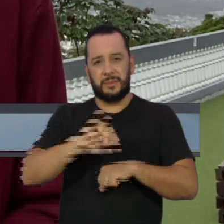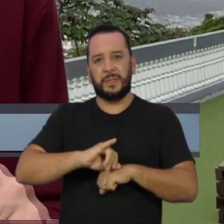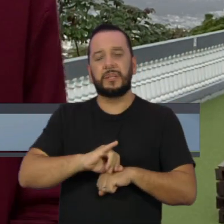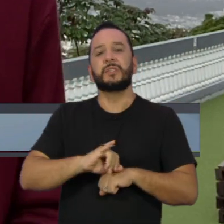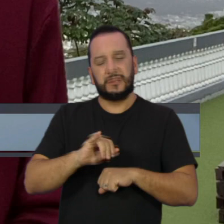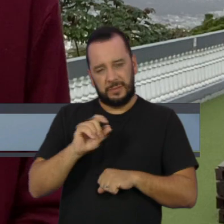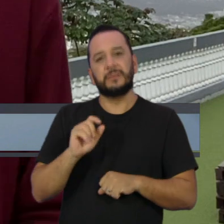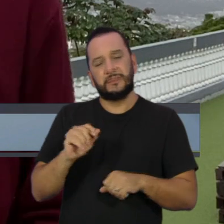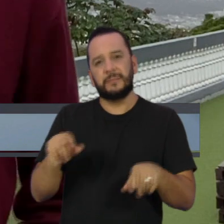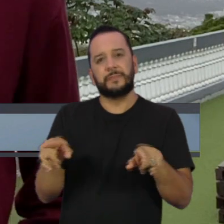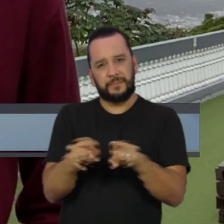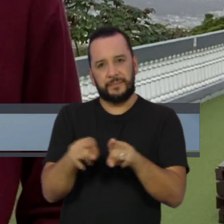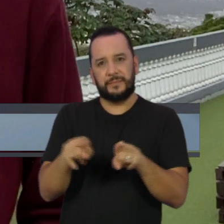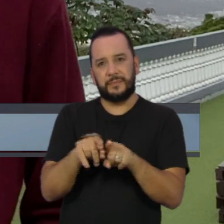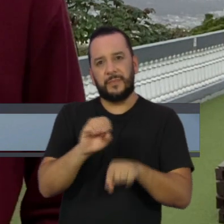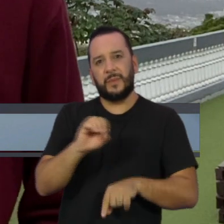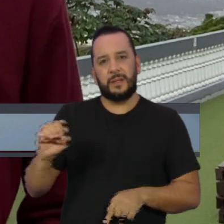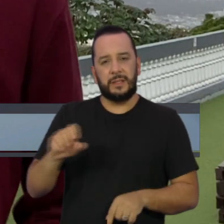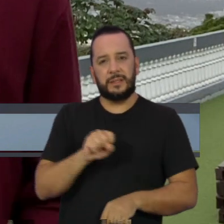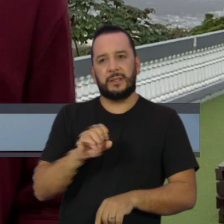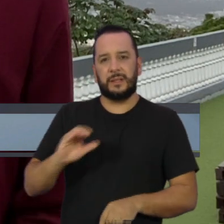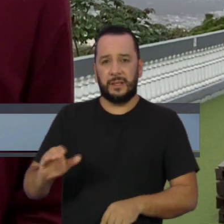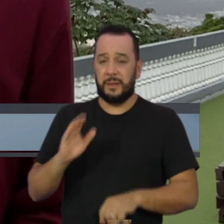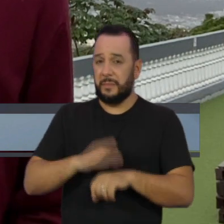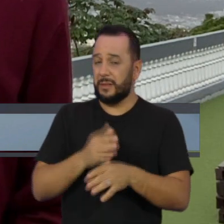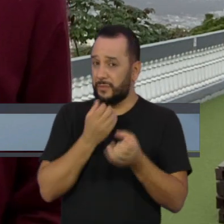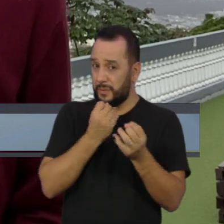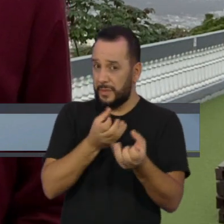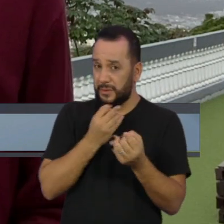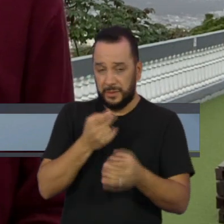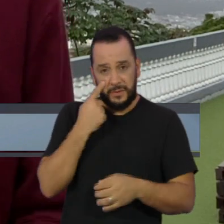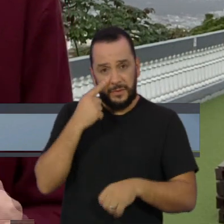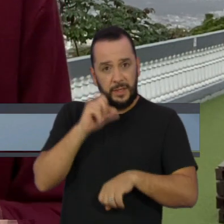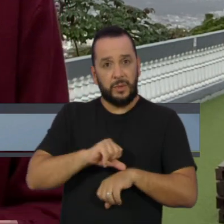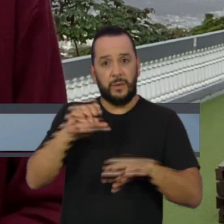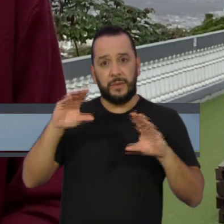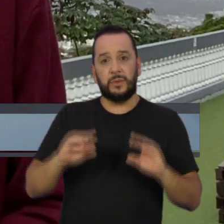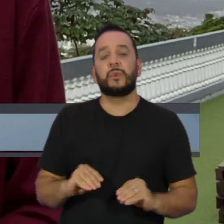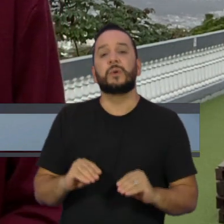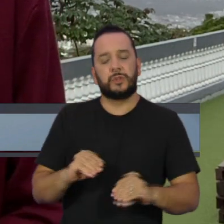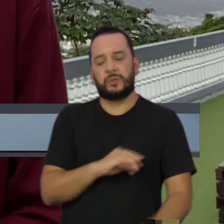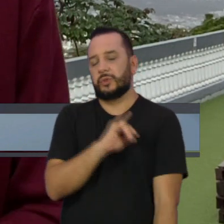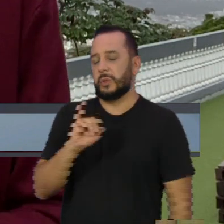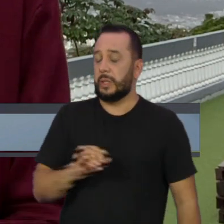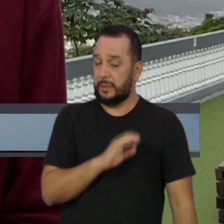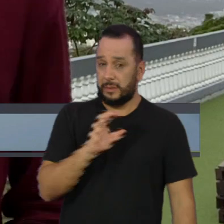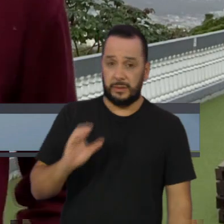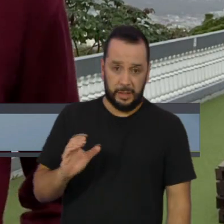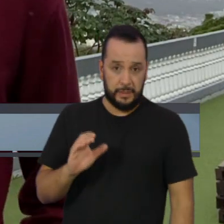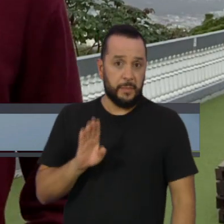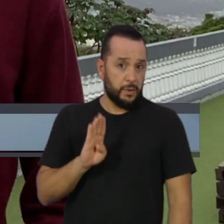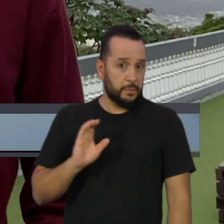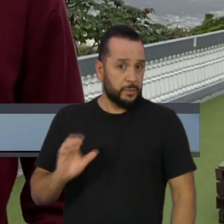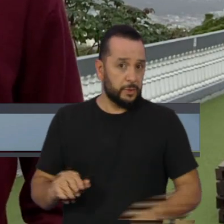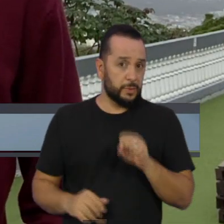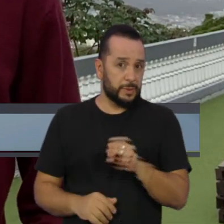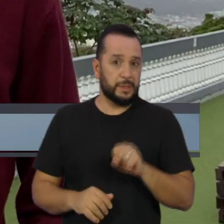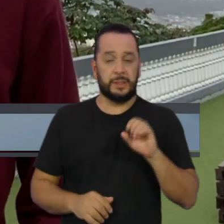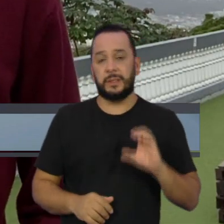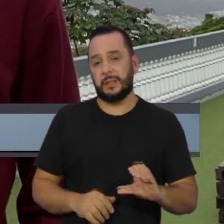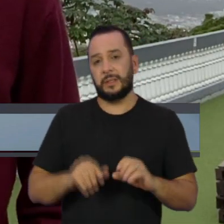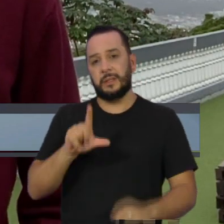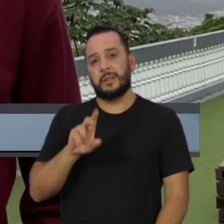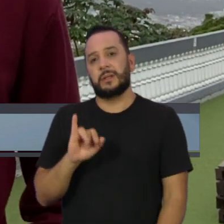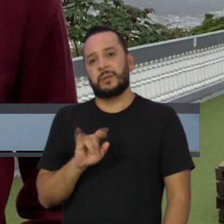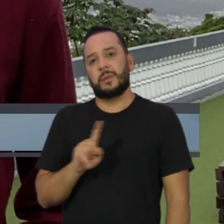centro e Oeste de Santa Catarina mais informações você vem a partir das 9 horas da noite no Jornal da Cultura de Balneário